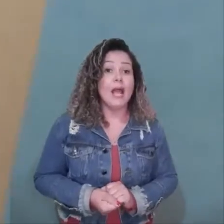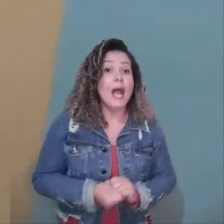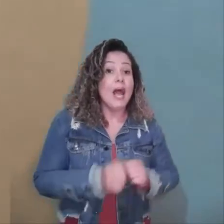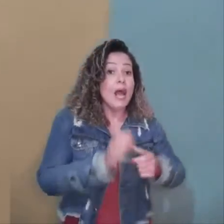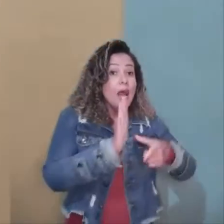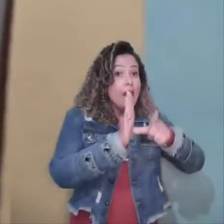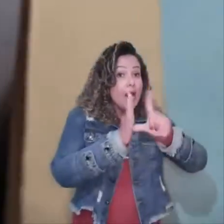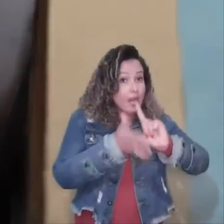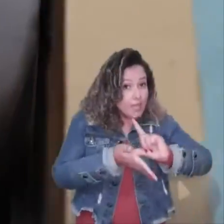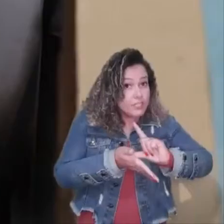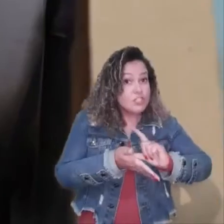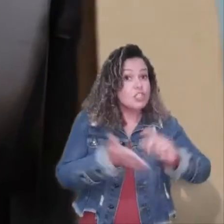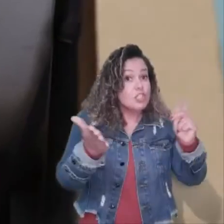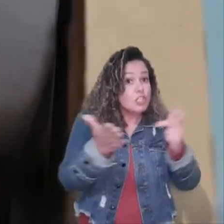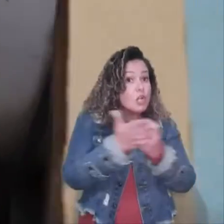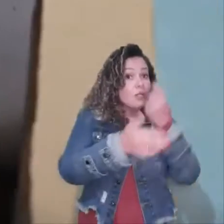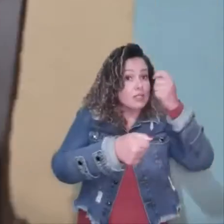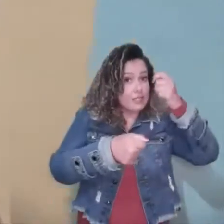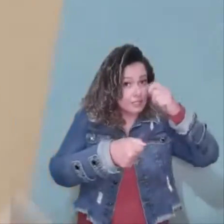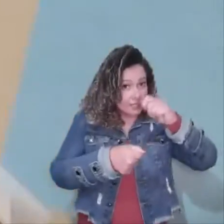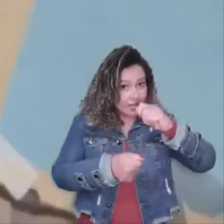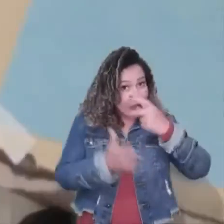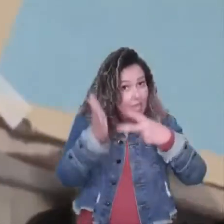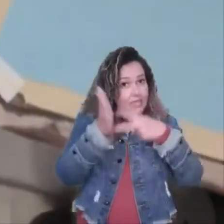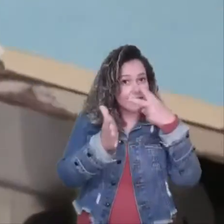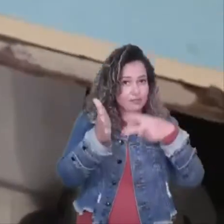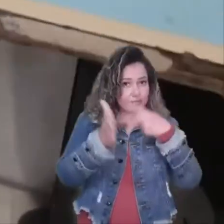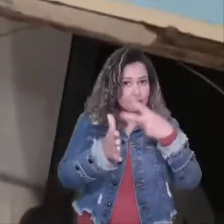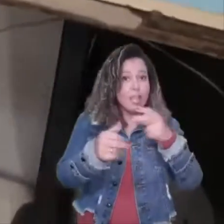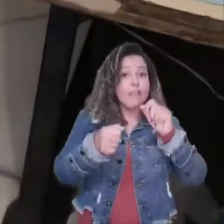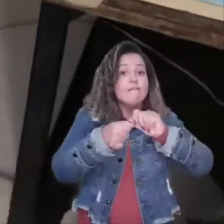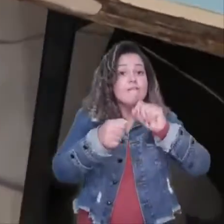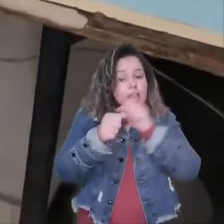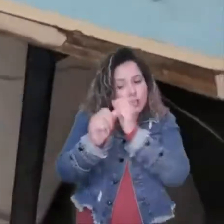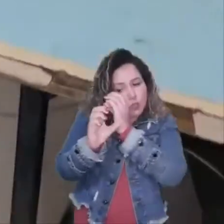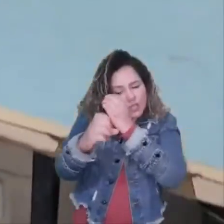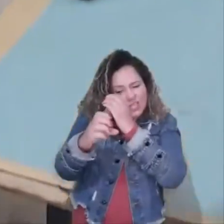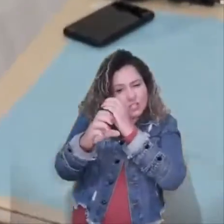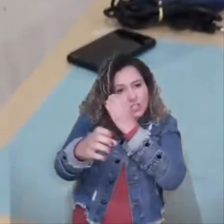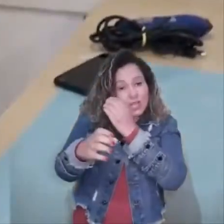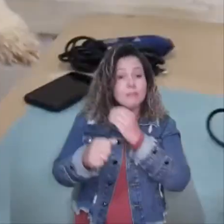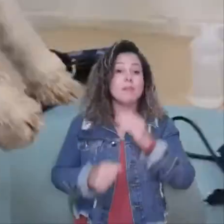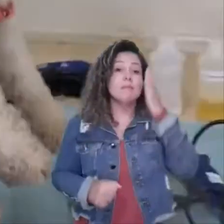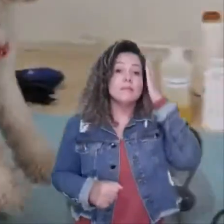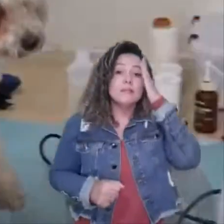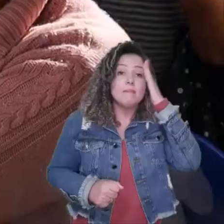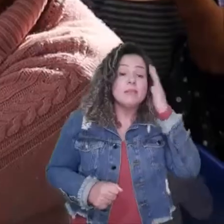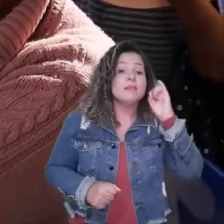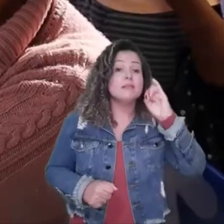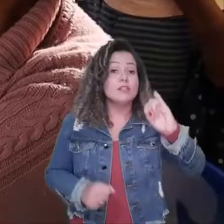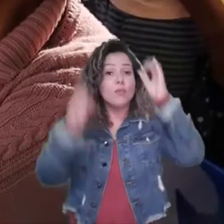serem submetidos à cirurgia, os animais são triados e uma rápida avaliação clínica é realizada, incluindo o teste